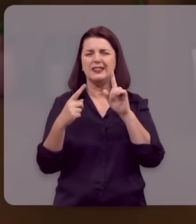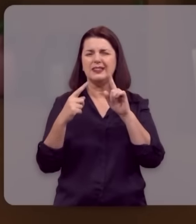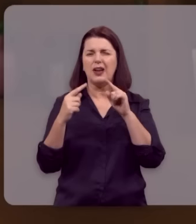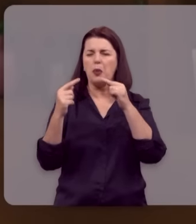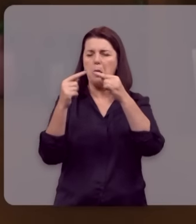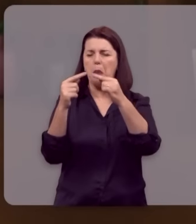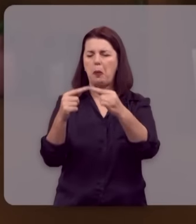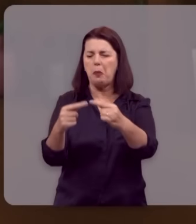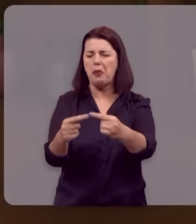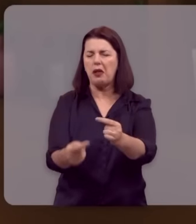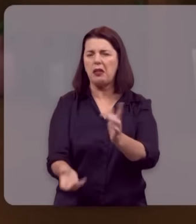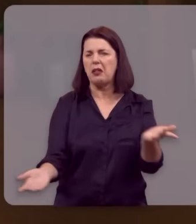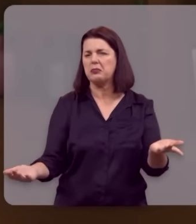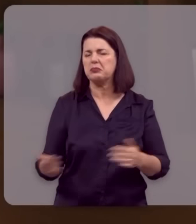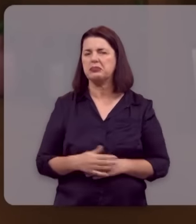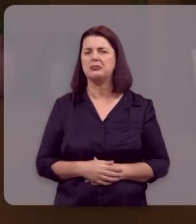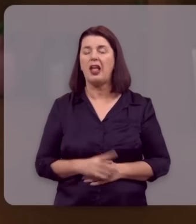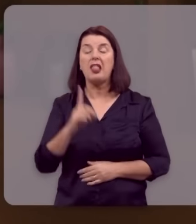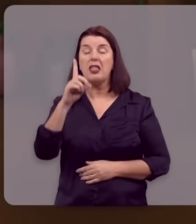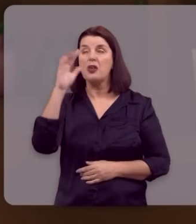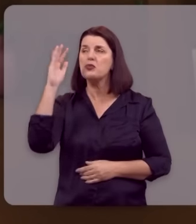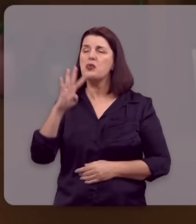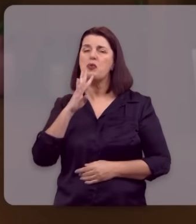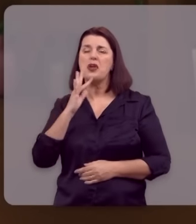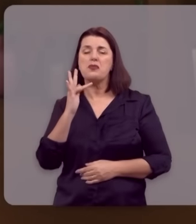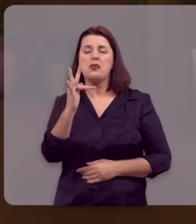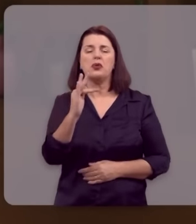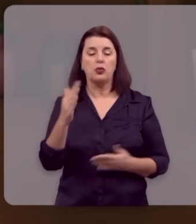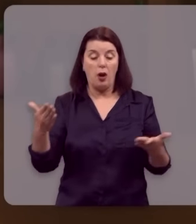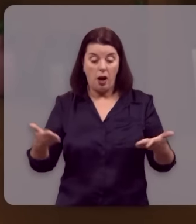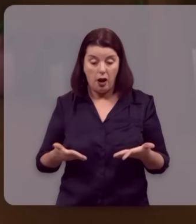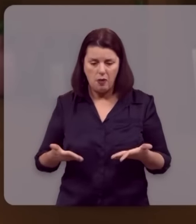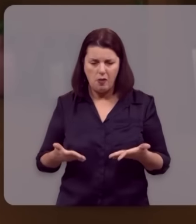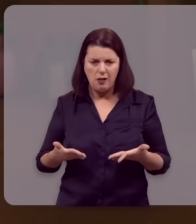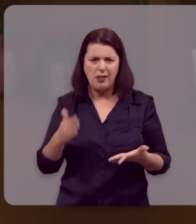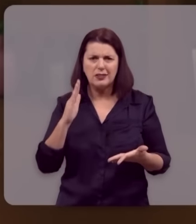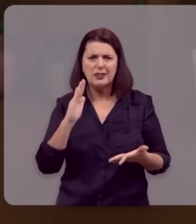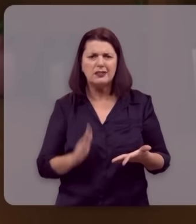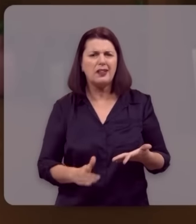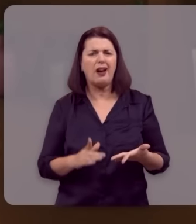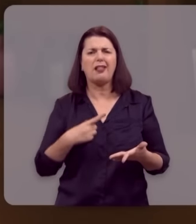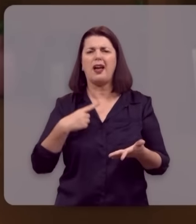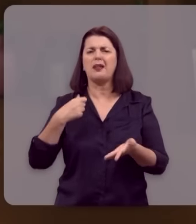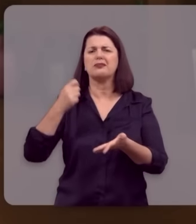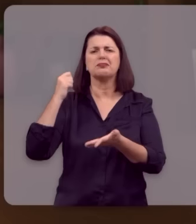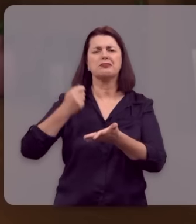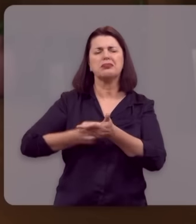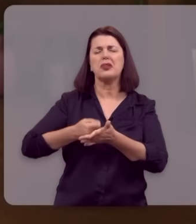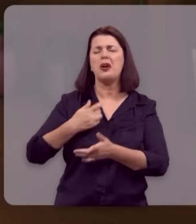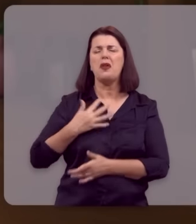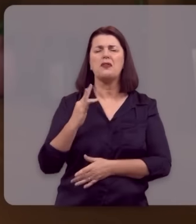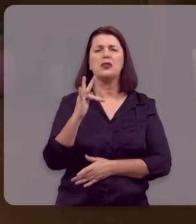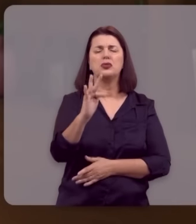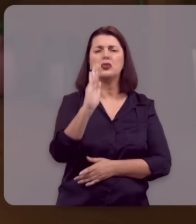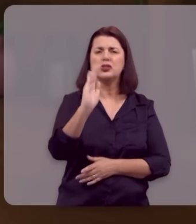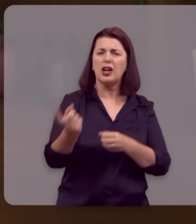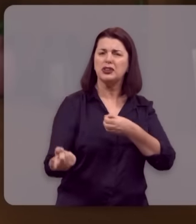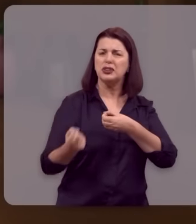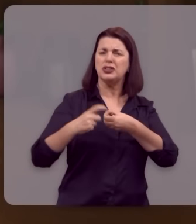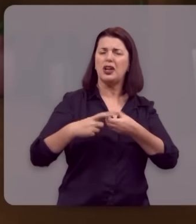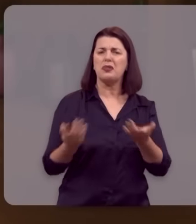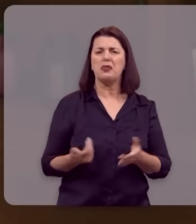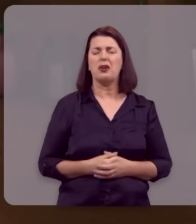Deus conhece o futuro desde agora, e ele já determinou o futuro. Portanto, o futuro já chegou.